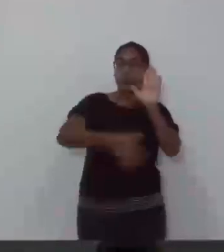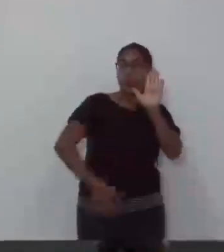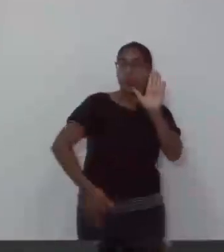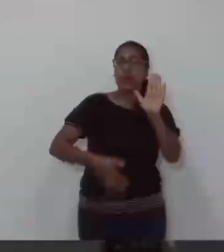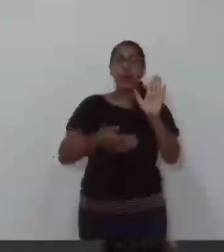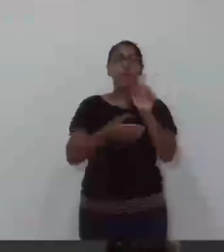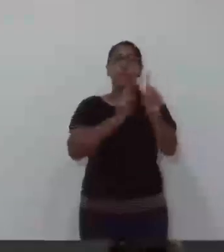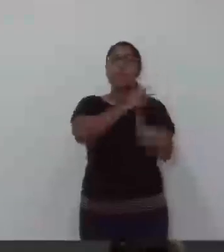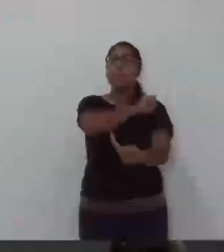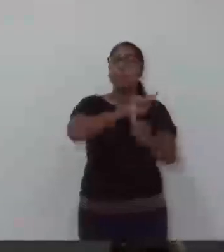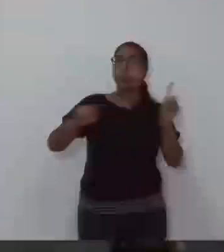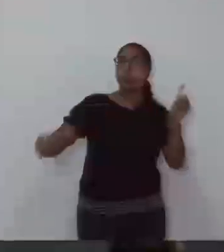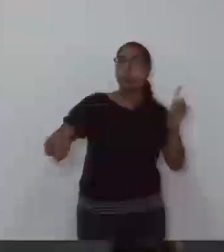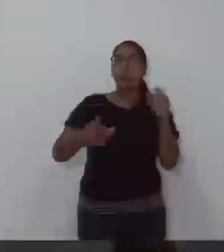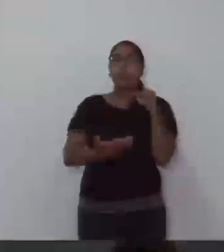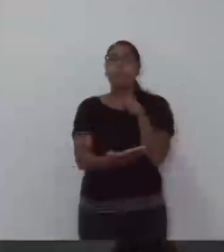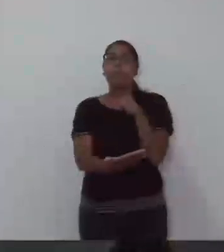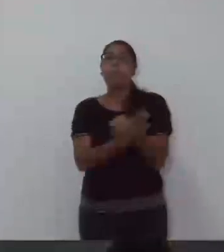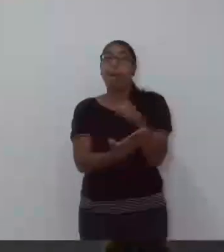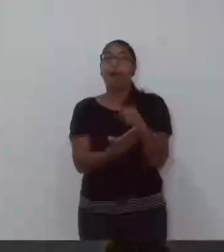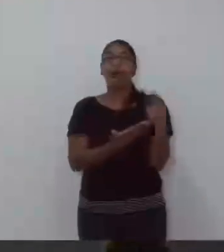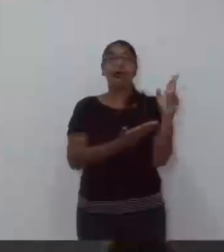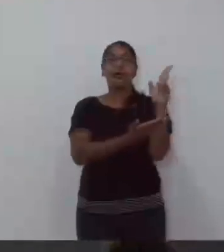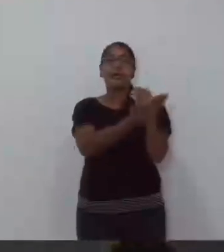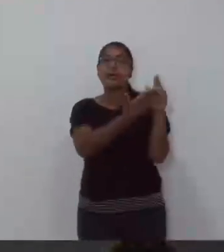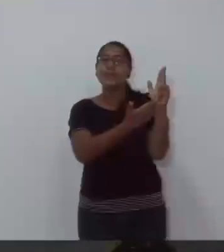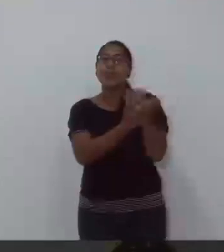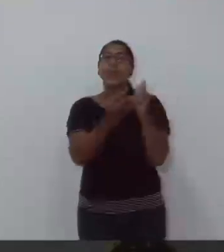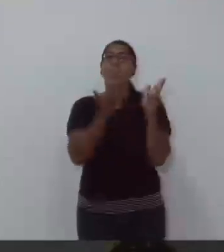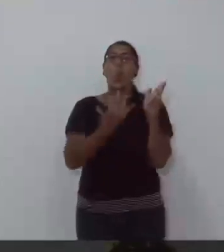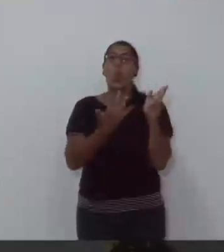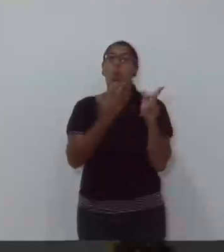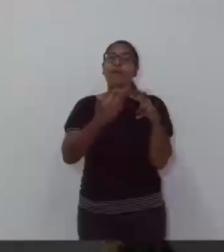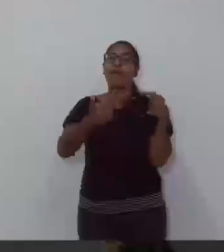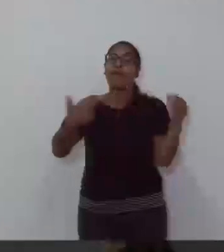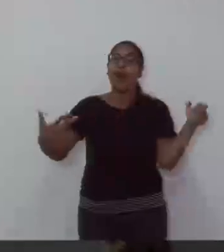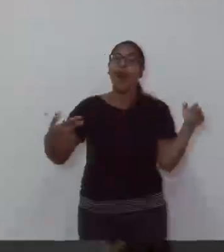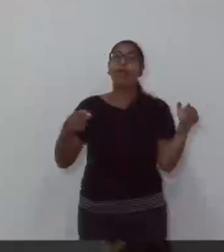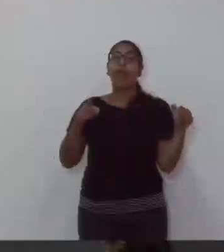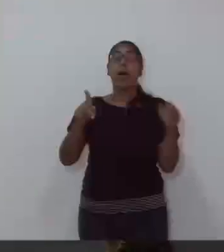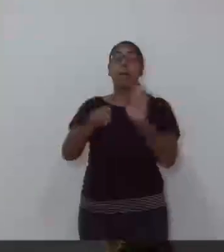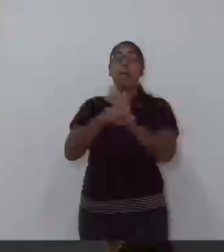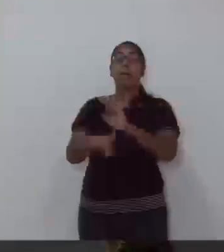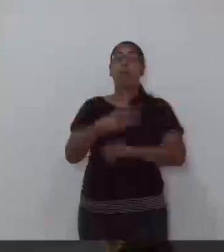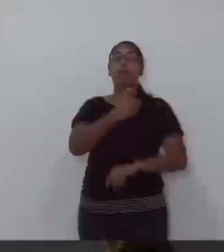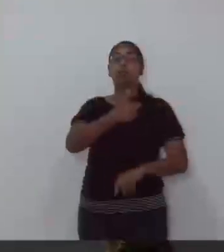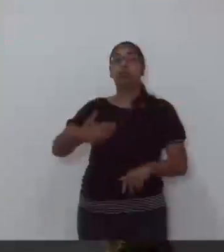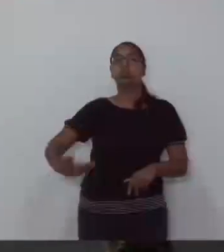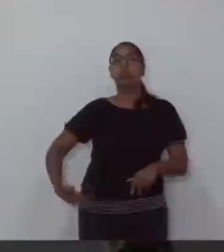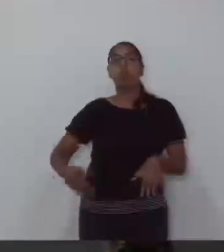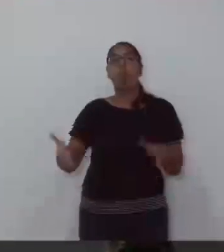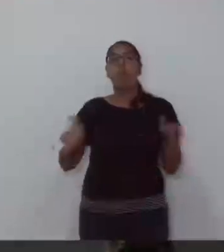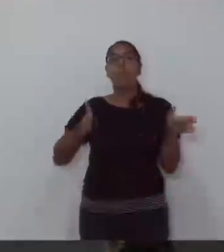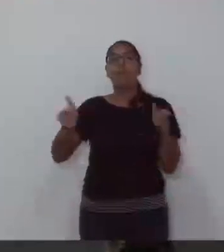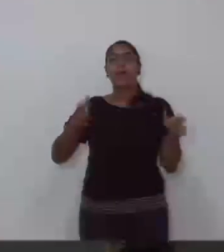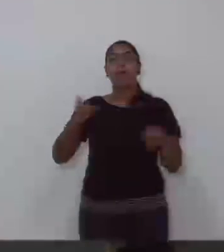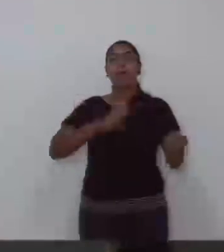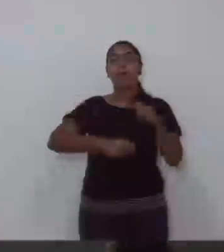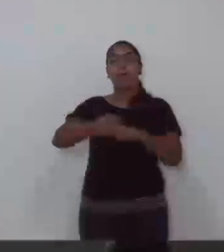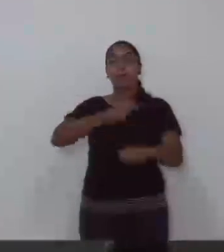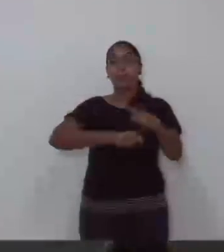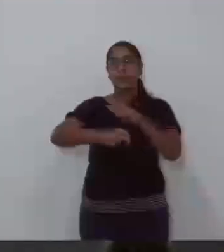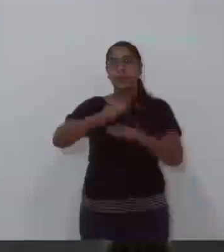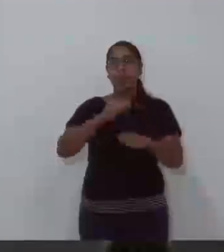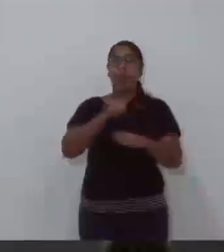slogan, frases, cores ou qualquer outros símbolos que identifique determinada gestão ou período administrativo específico